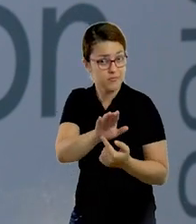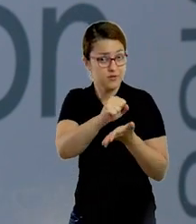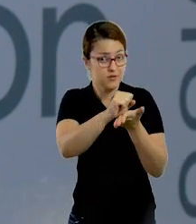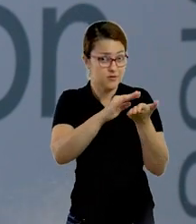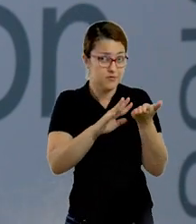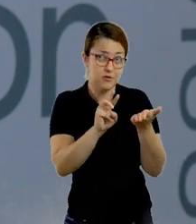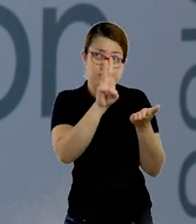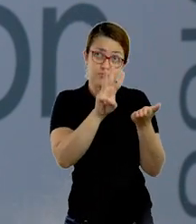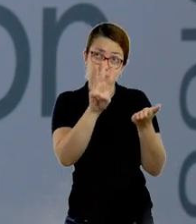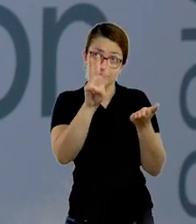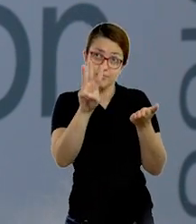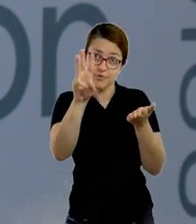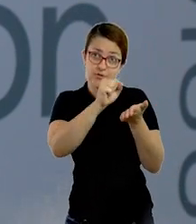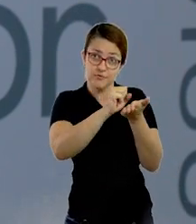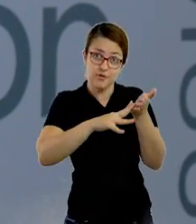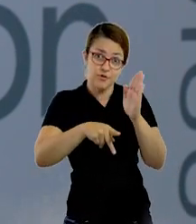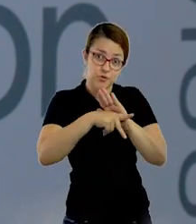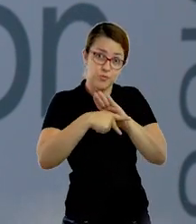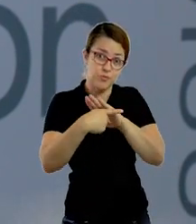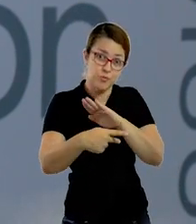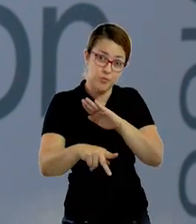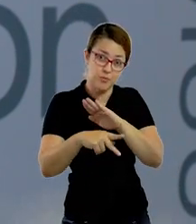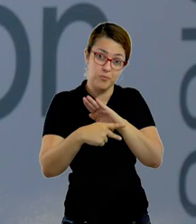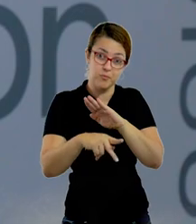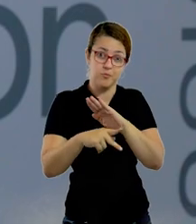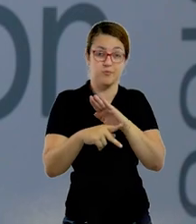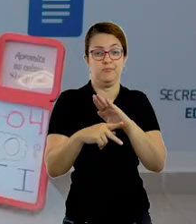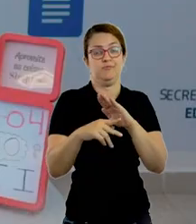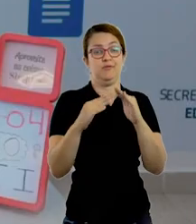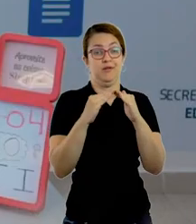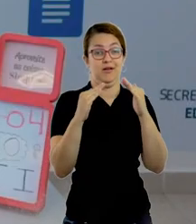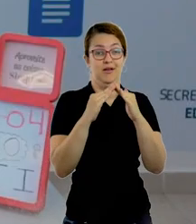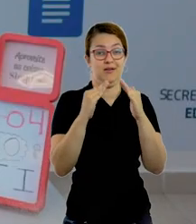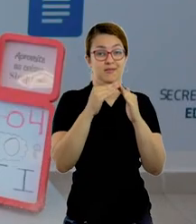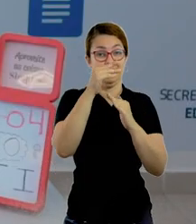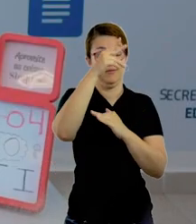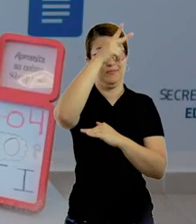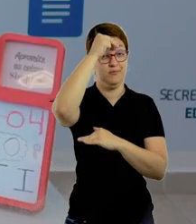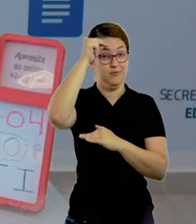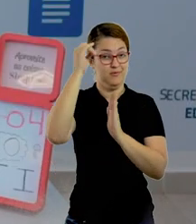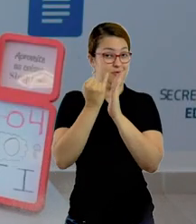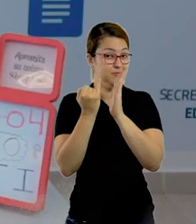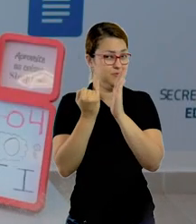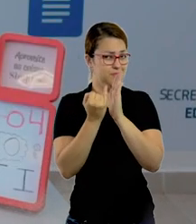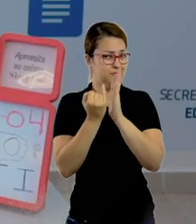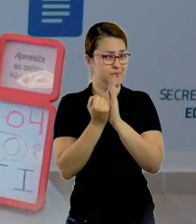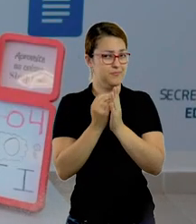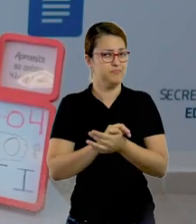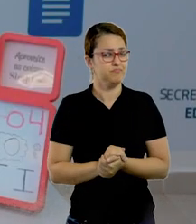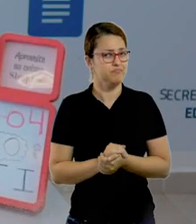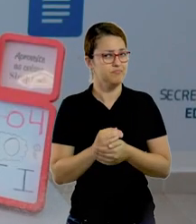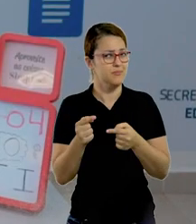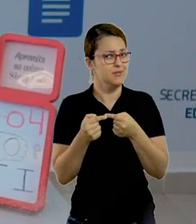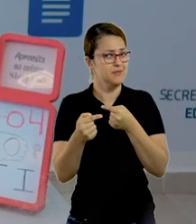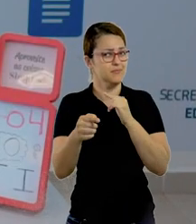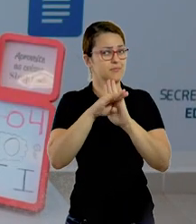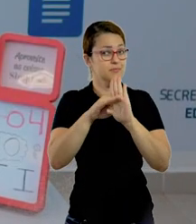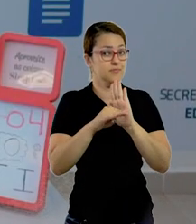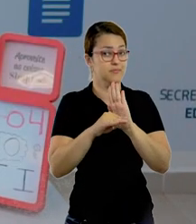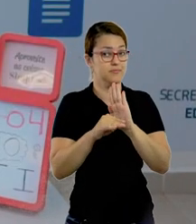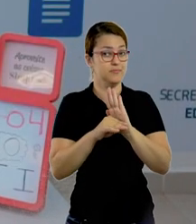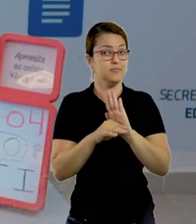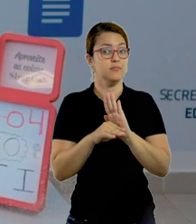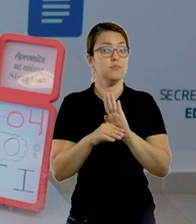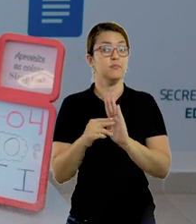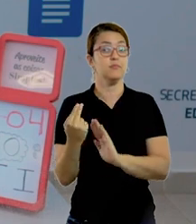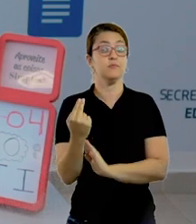atividades no link Lição de Casa no site da Prefeitura? Vamos conhecer a rotina dessa semana? Mas antes vou me apresentar. Meu